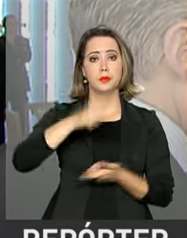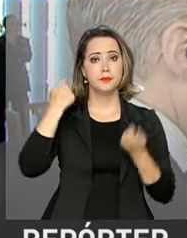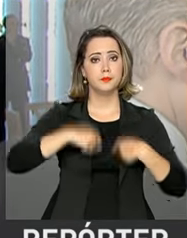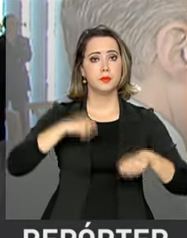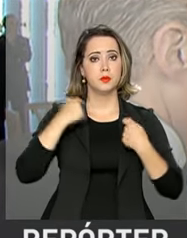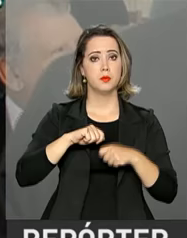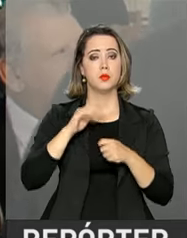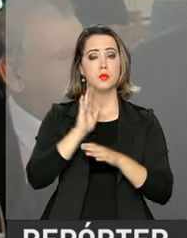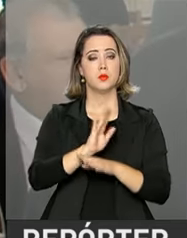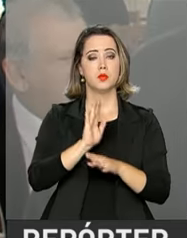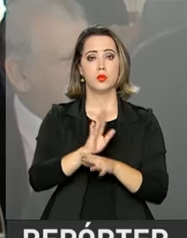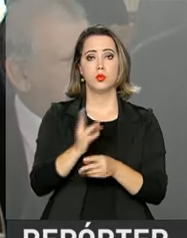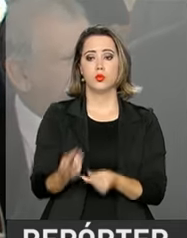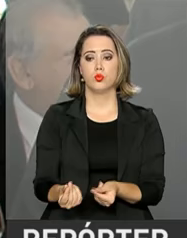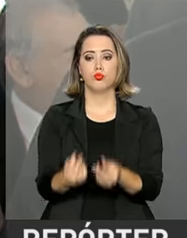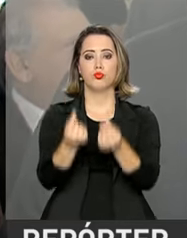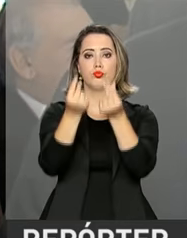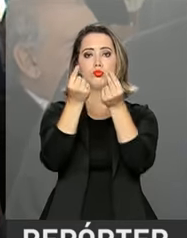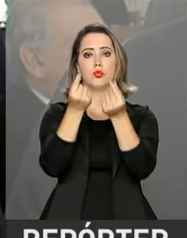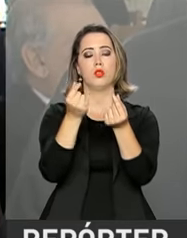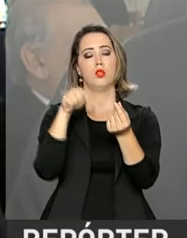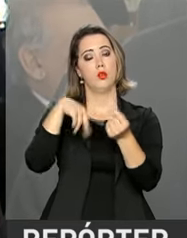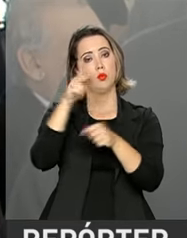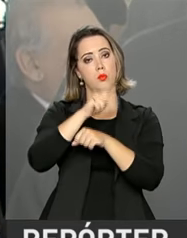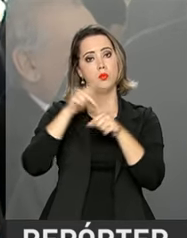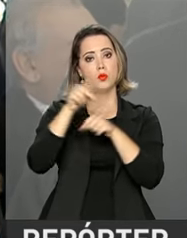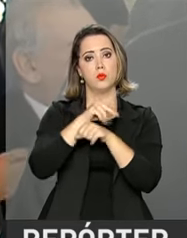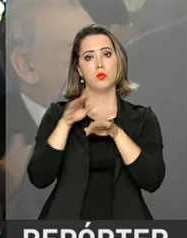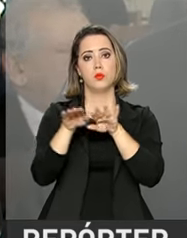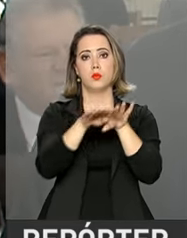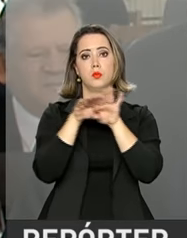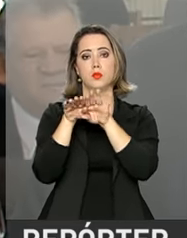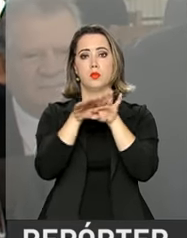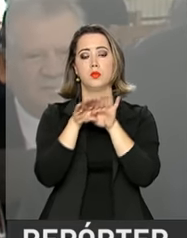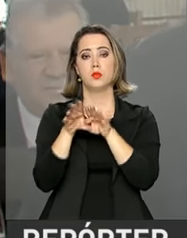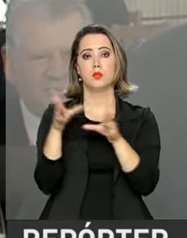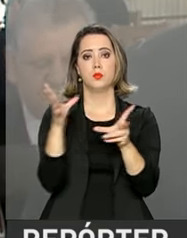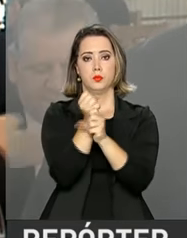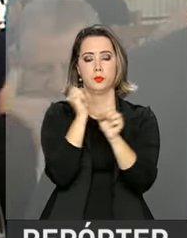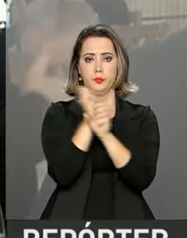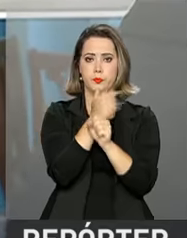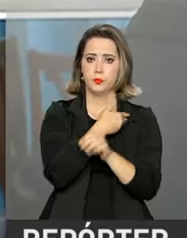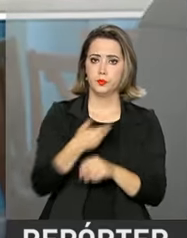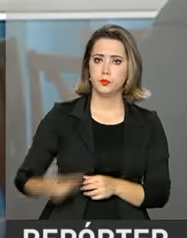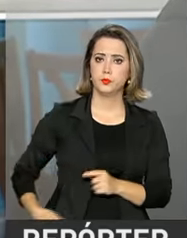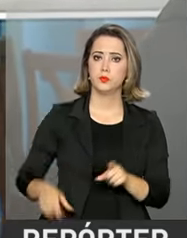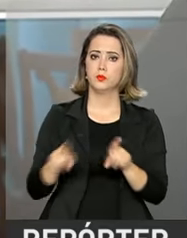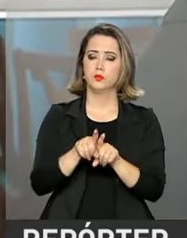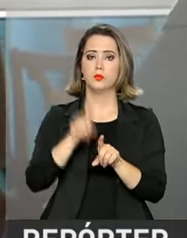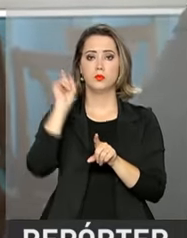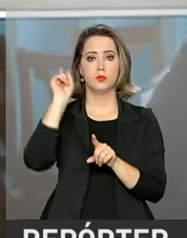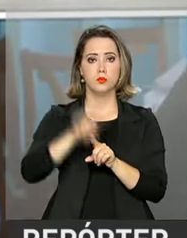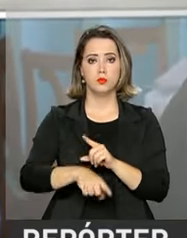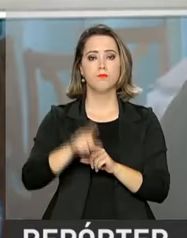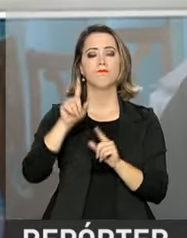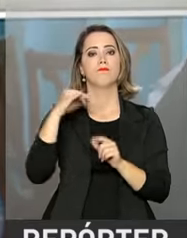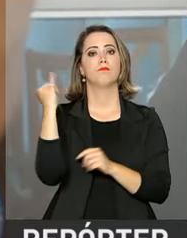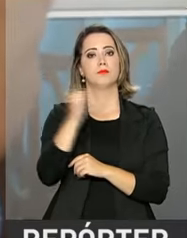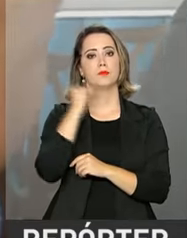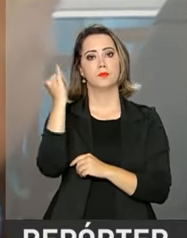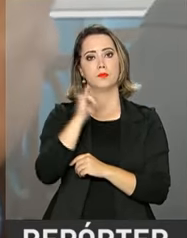do país além de buscar o equilíbrio nas contas públicas a reforma também é considerada essencial